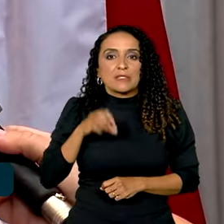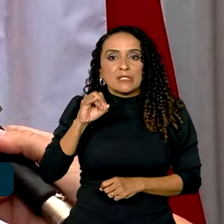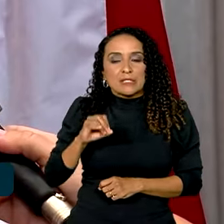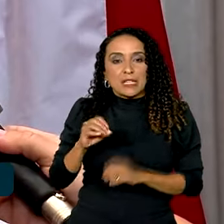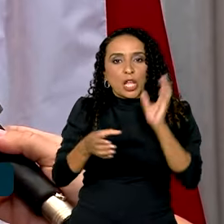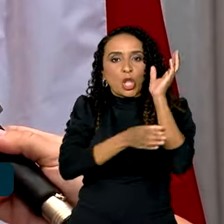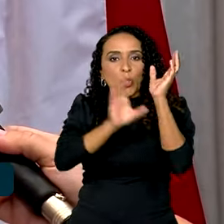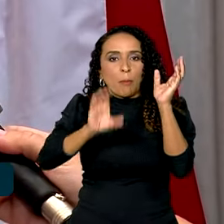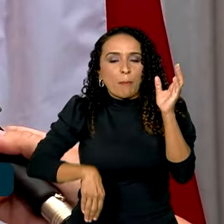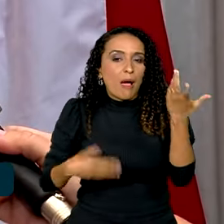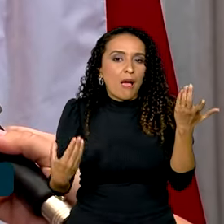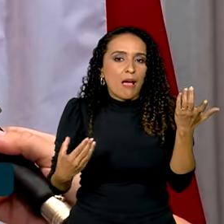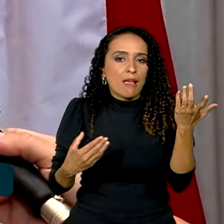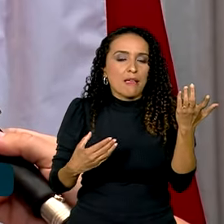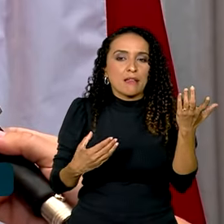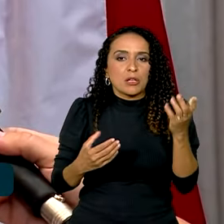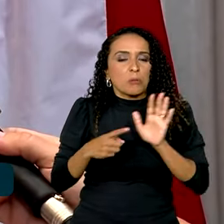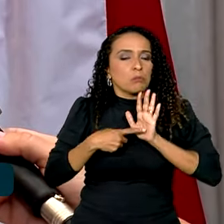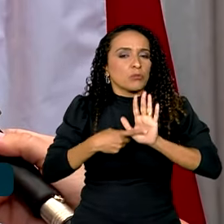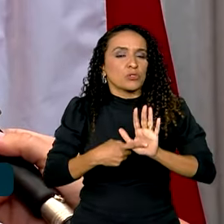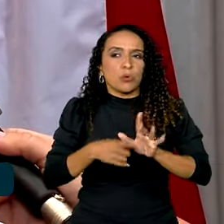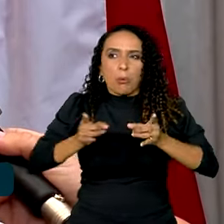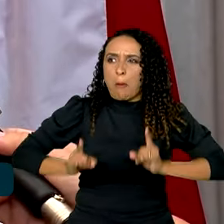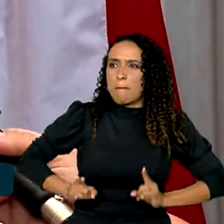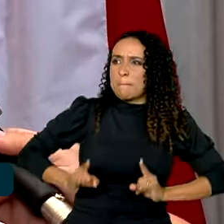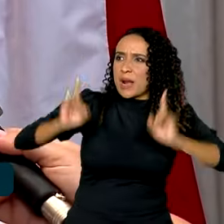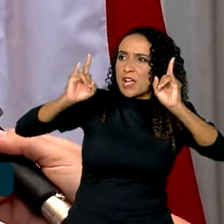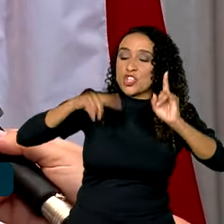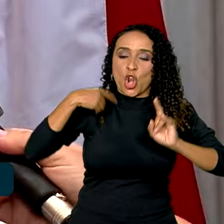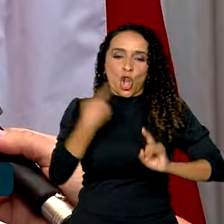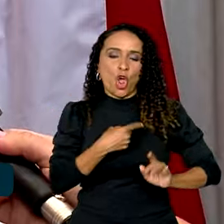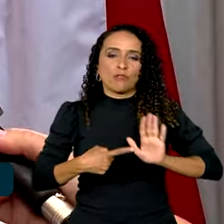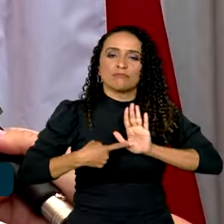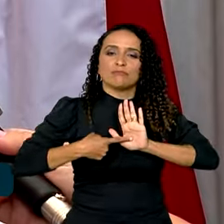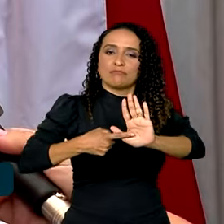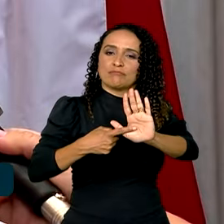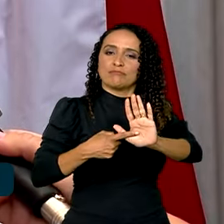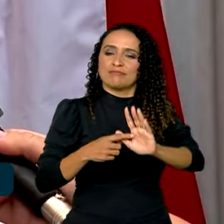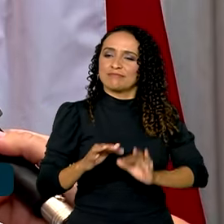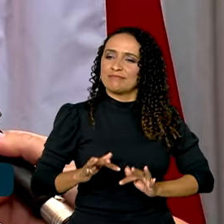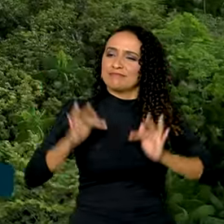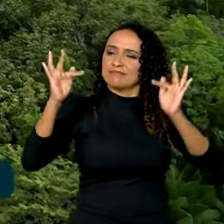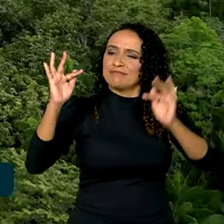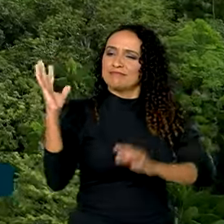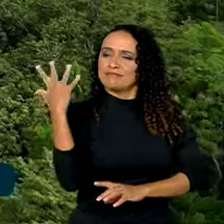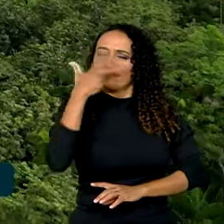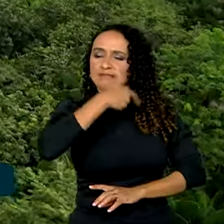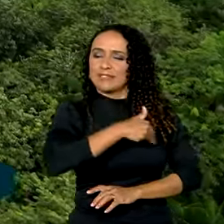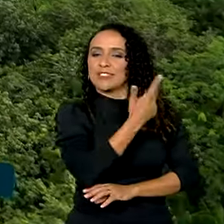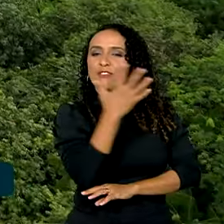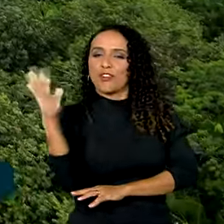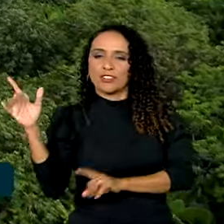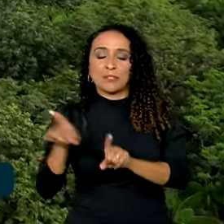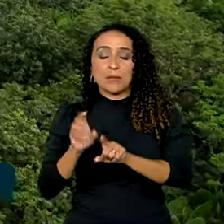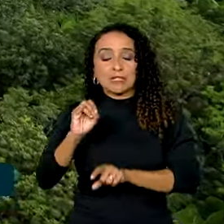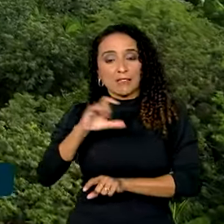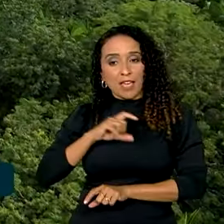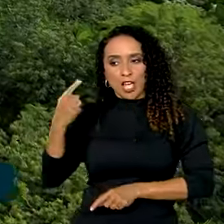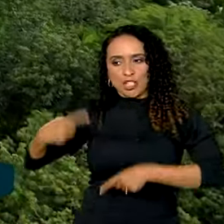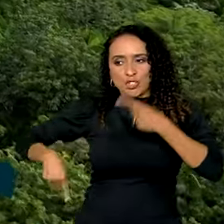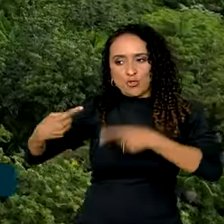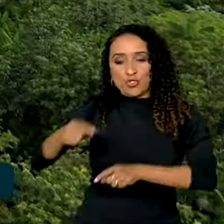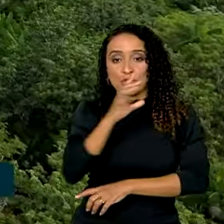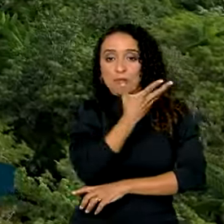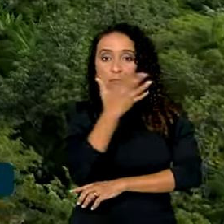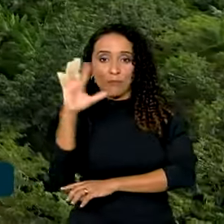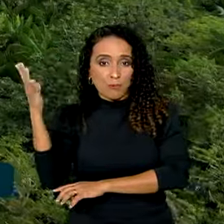Dubai apresentou a suntuosidade dos seus prédios, nós vamos apresentar a suntuosidade da nossa floresta. E se nós queremos discutir meio